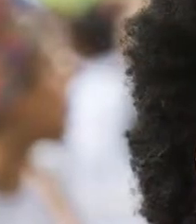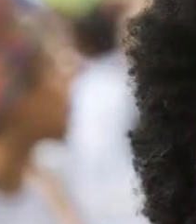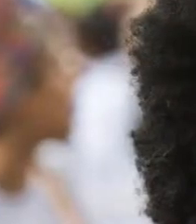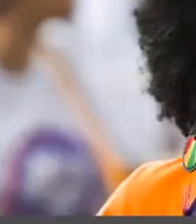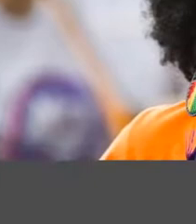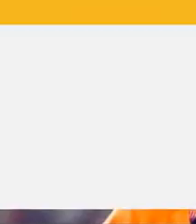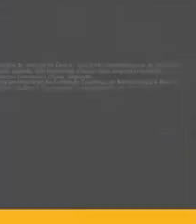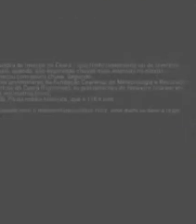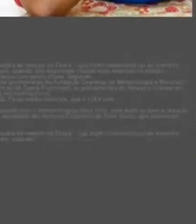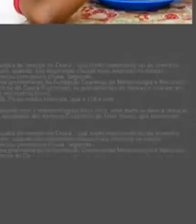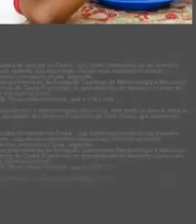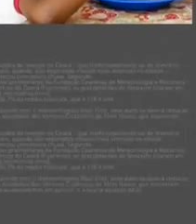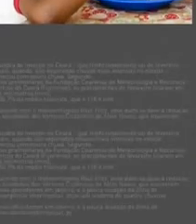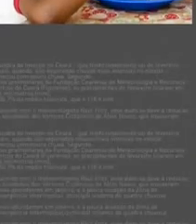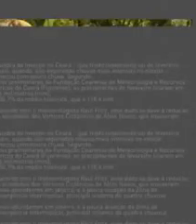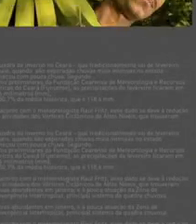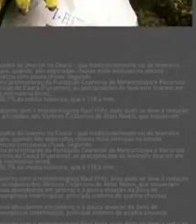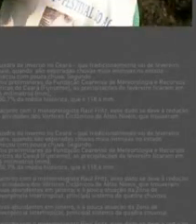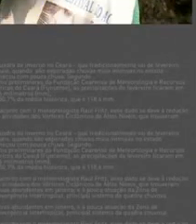toque